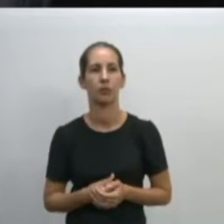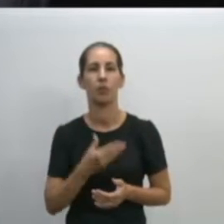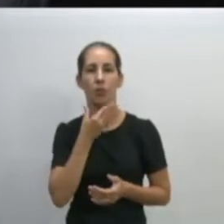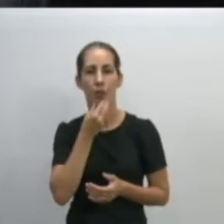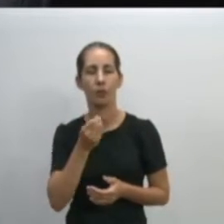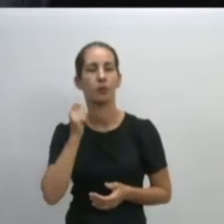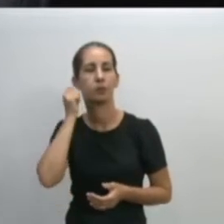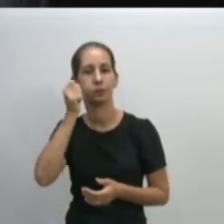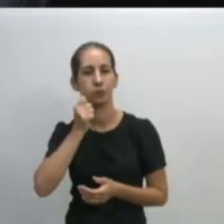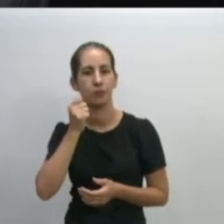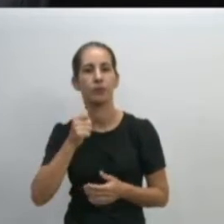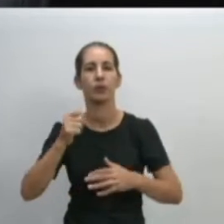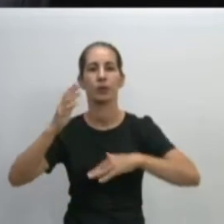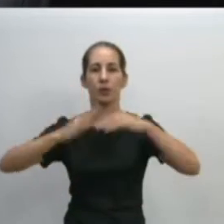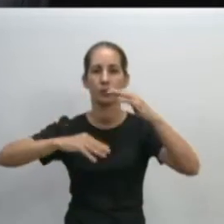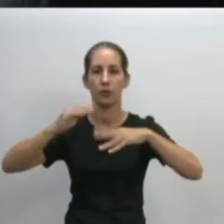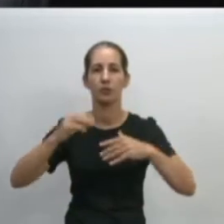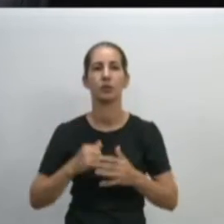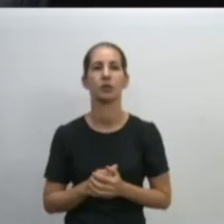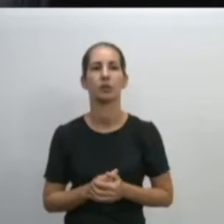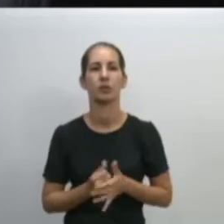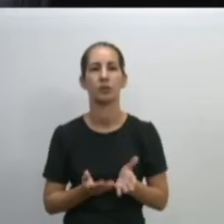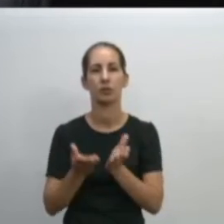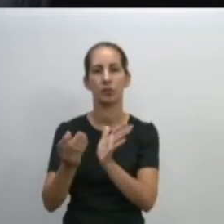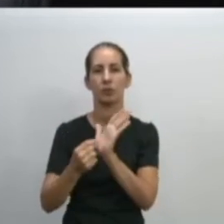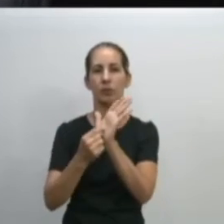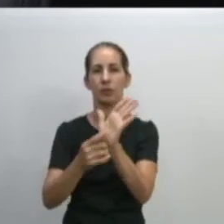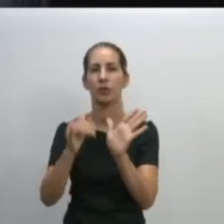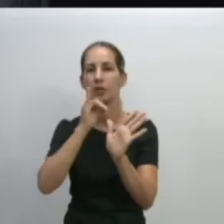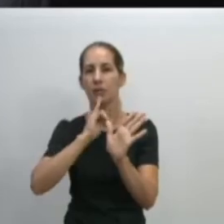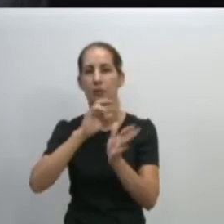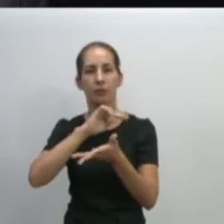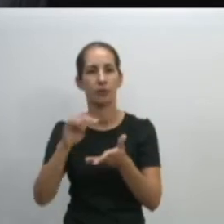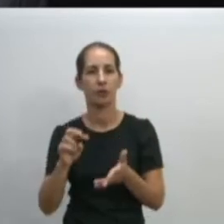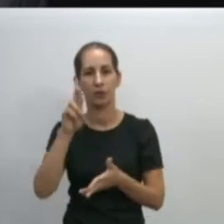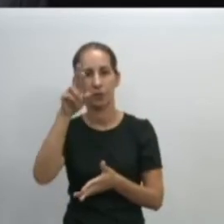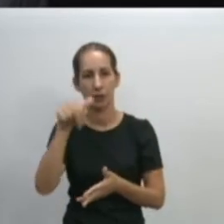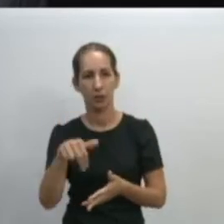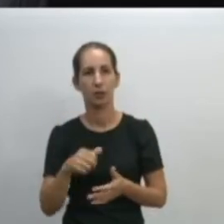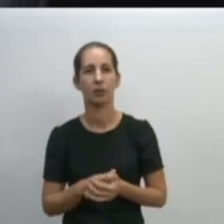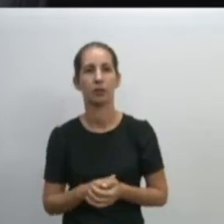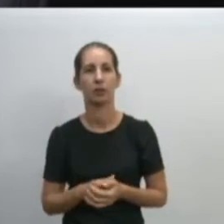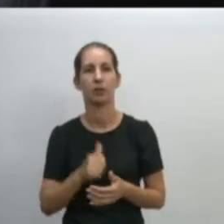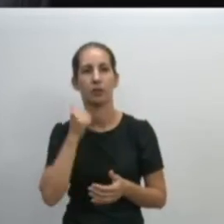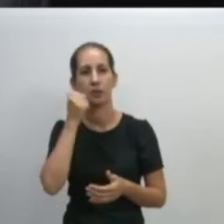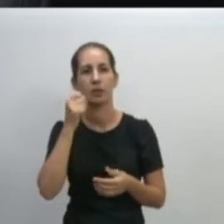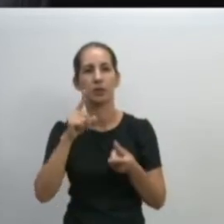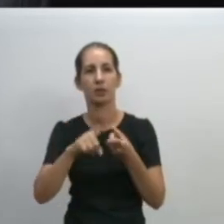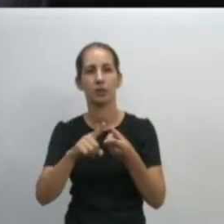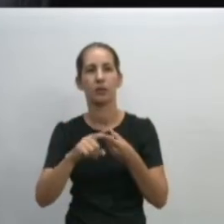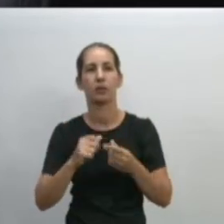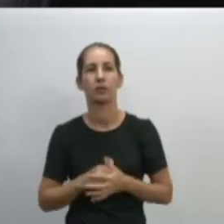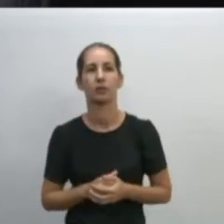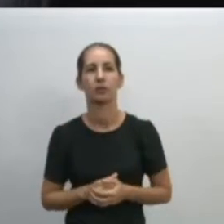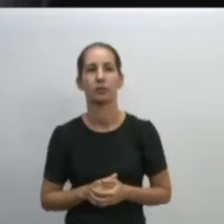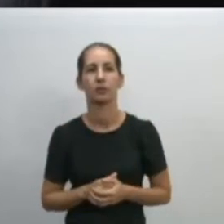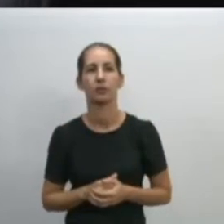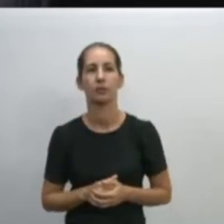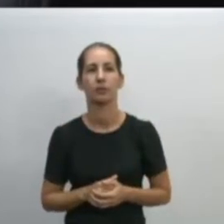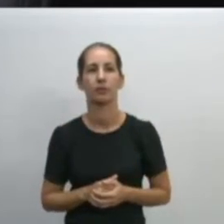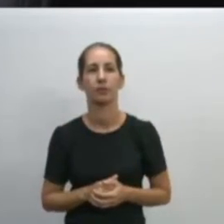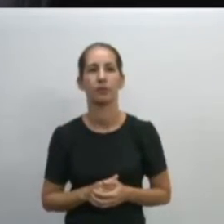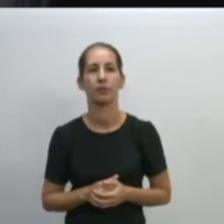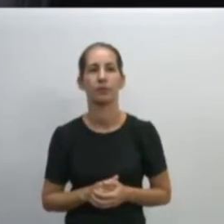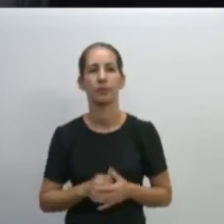um artista, um profissional que serve de símbolo e exemplo para muitos norte-riograndenses e natalenses também, e motivo pelo